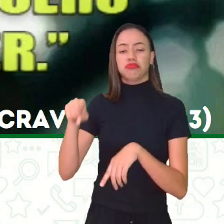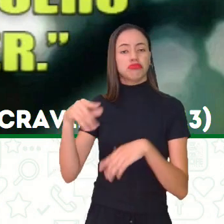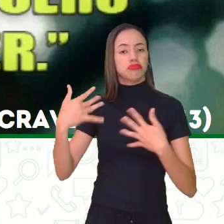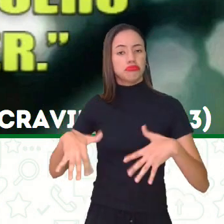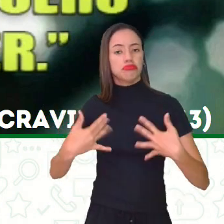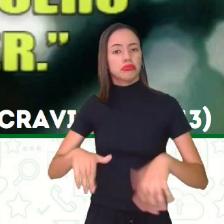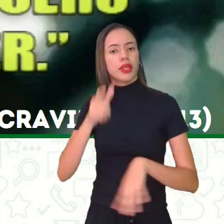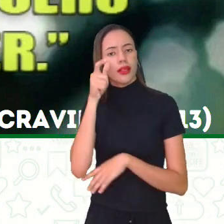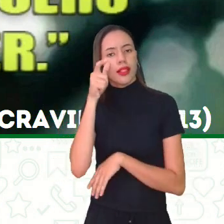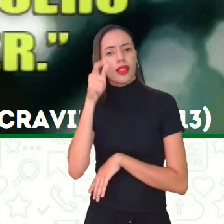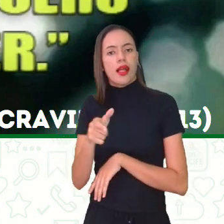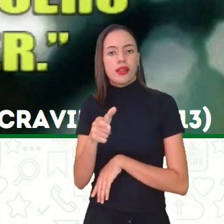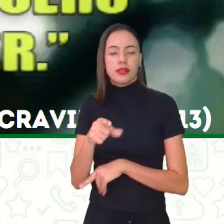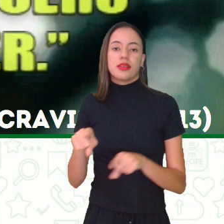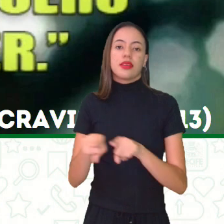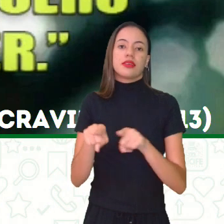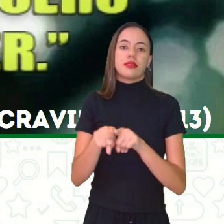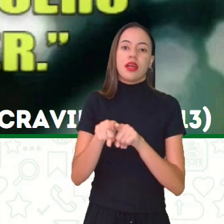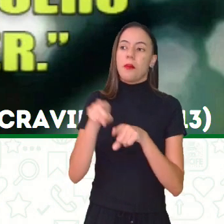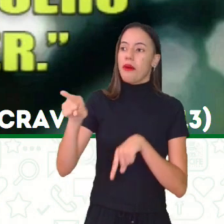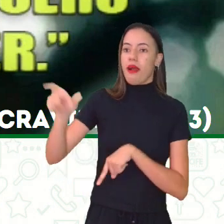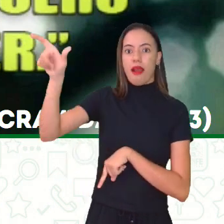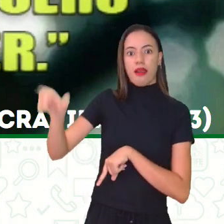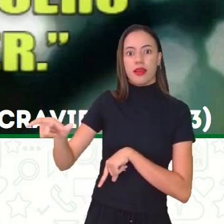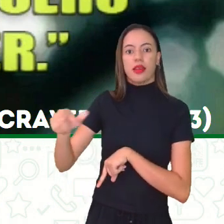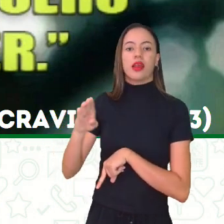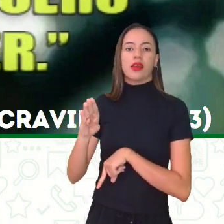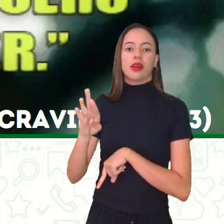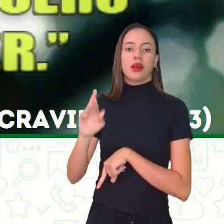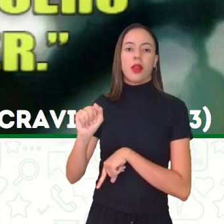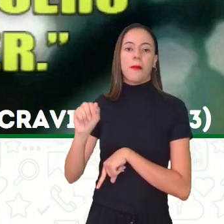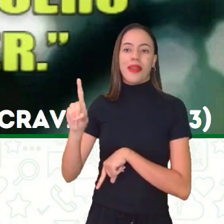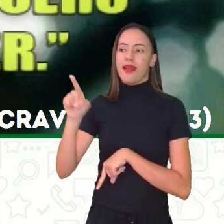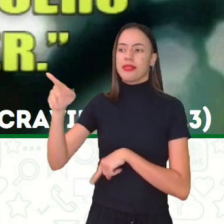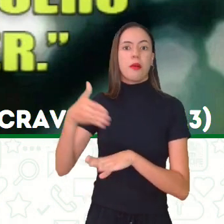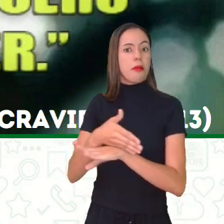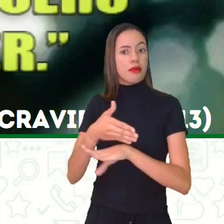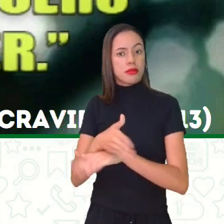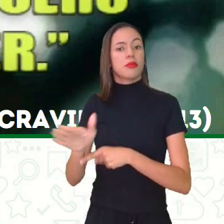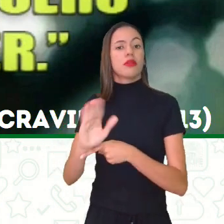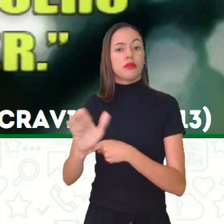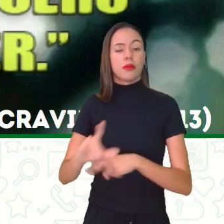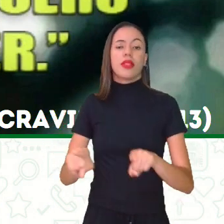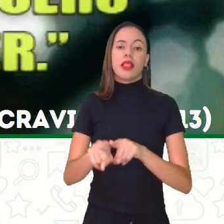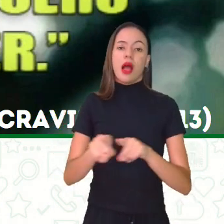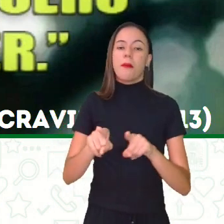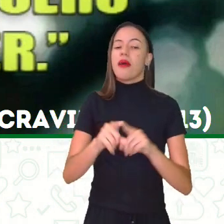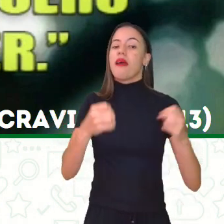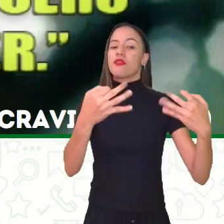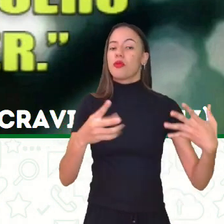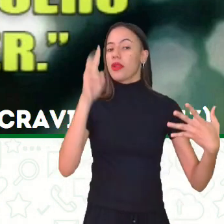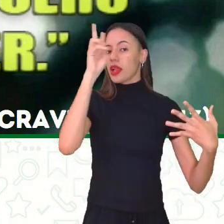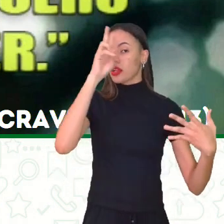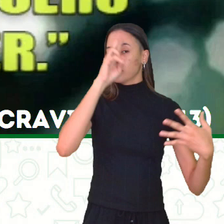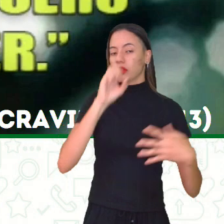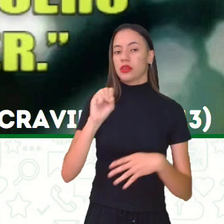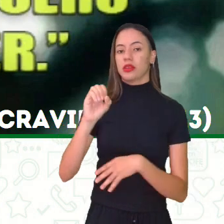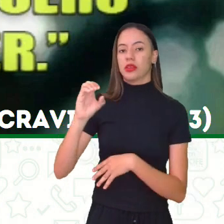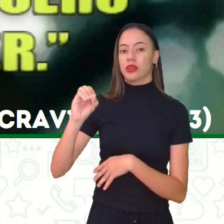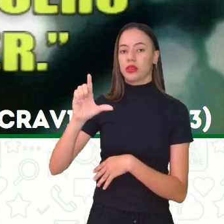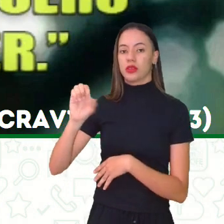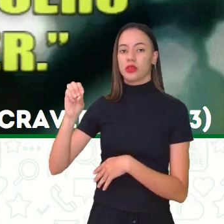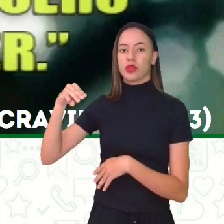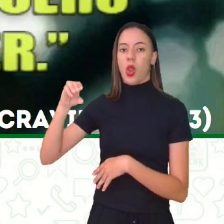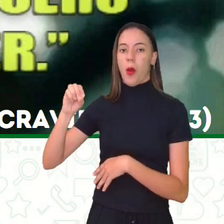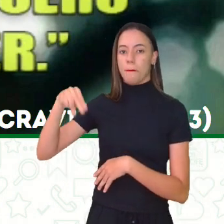interessante, inclusive ele próprio participa lá no filme em um momento, e conta a história do Solomon Northup, que foi